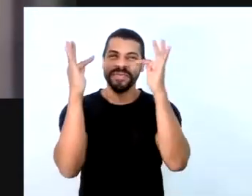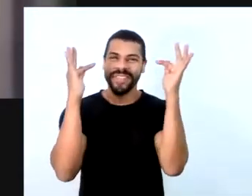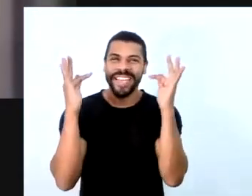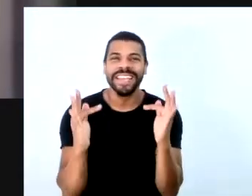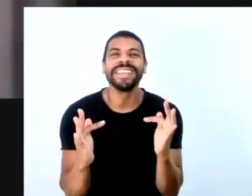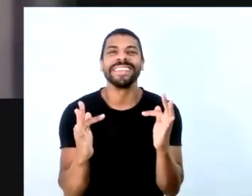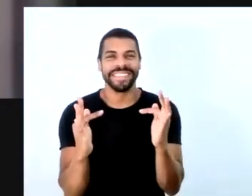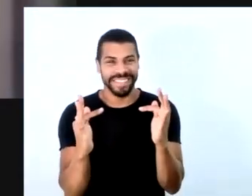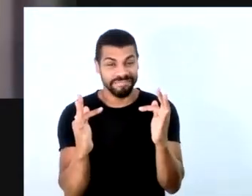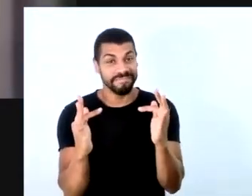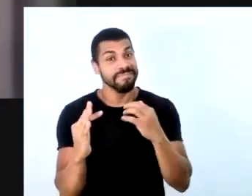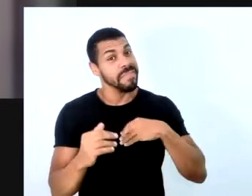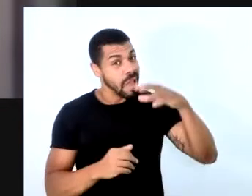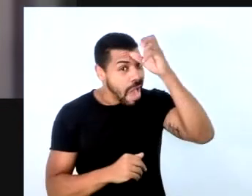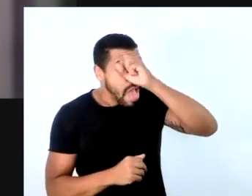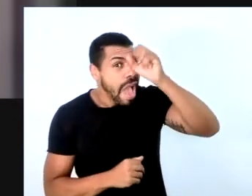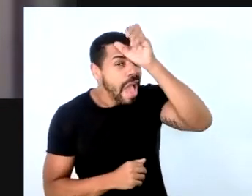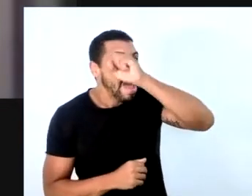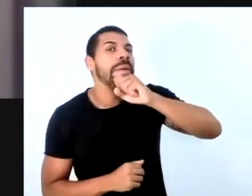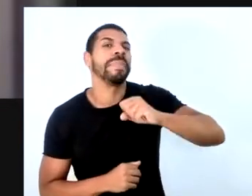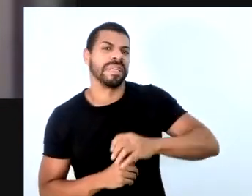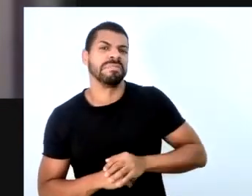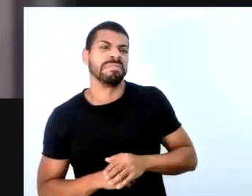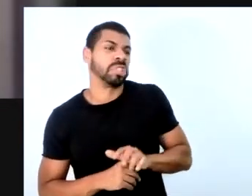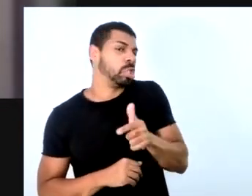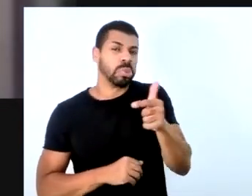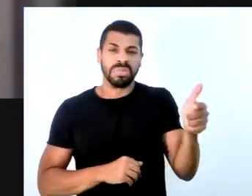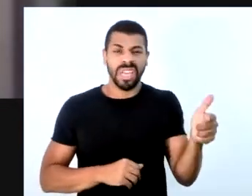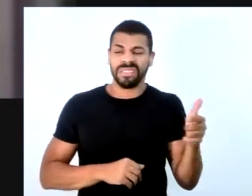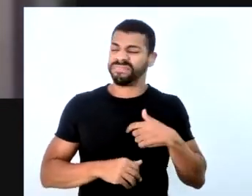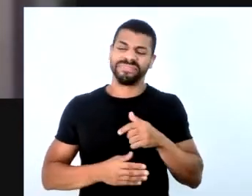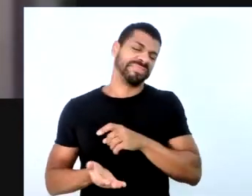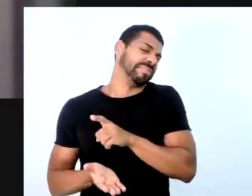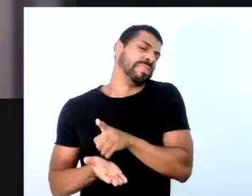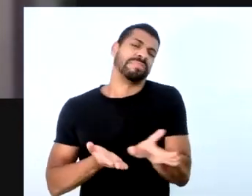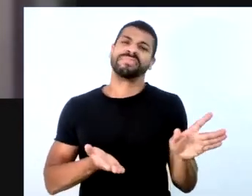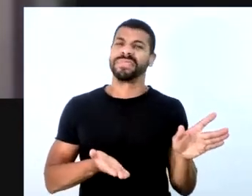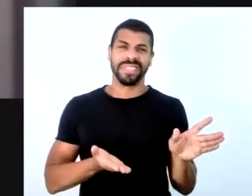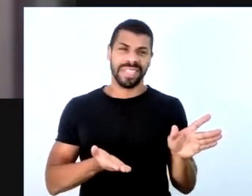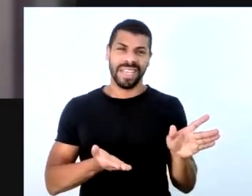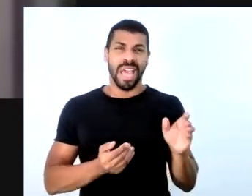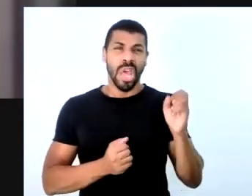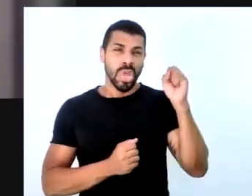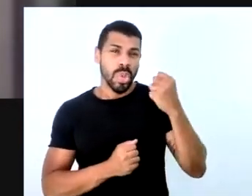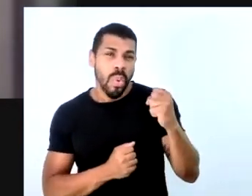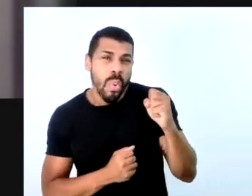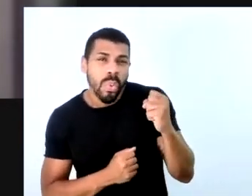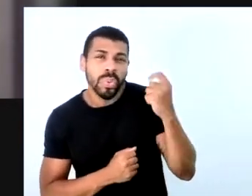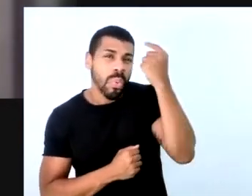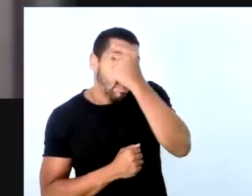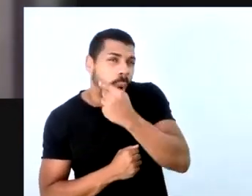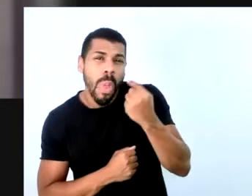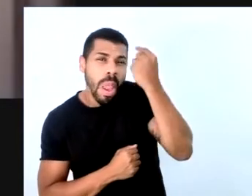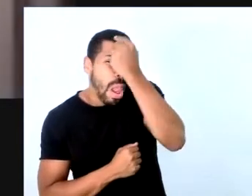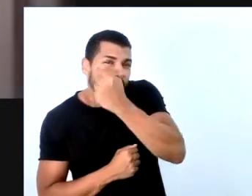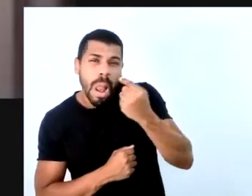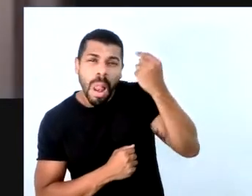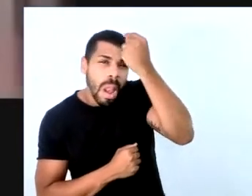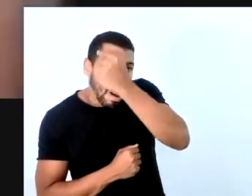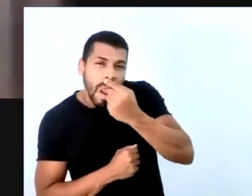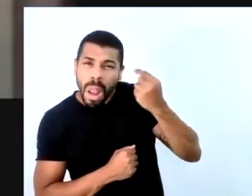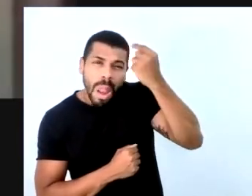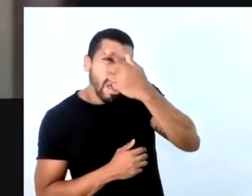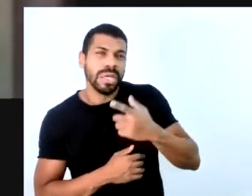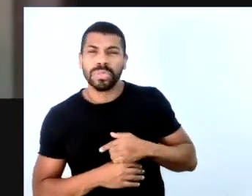se somando, geralmente eu fico muito infeliz no processo. Na maioria das vezes eu até prefiro sair, porque eu acho que